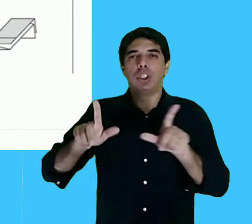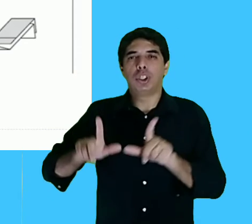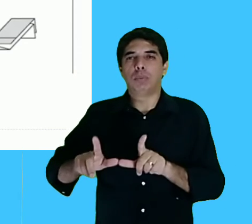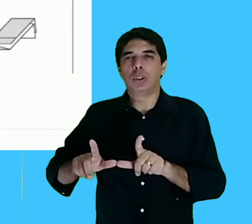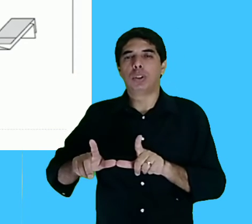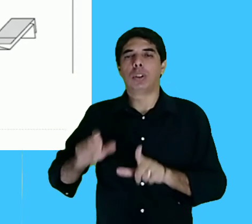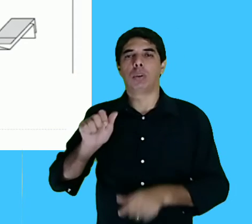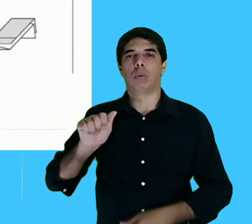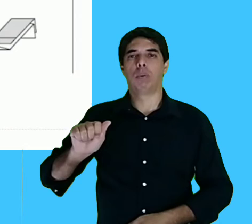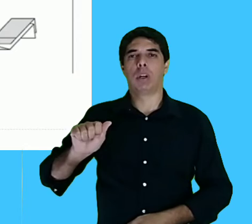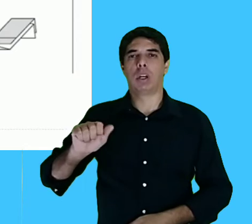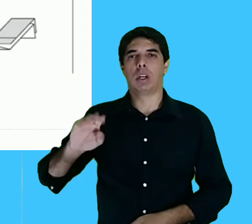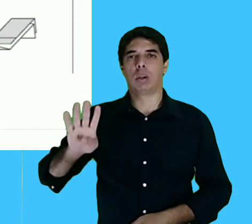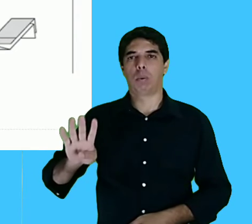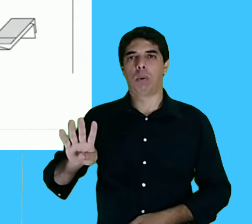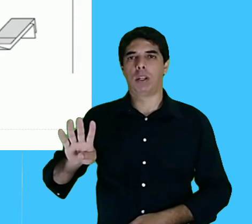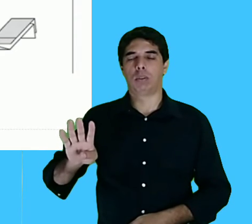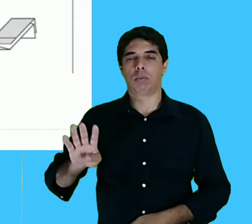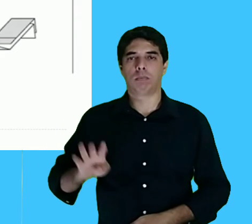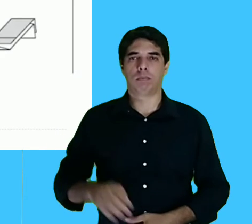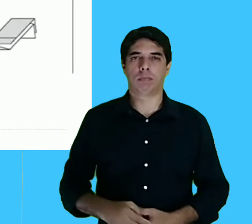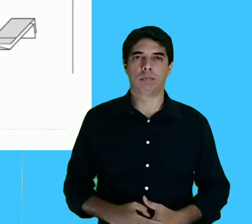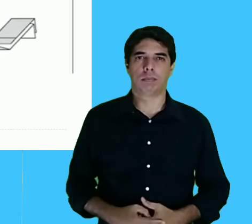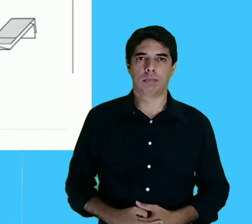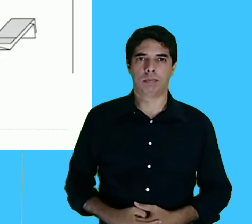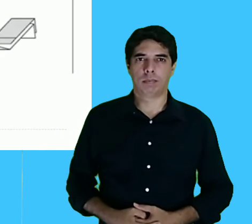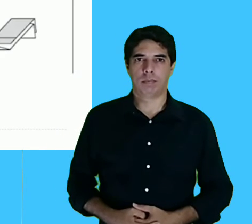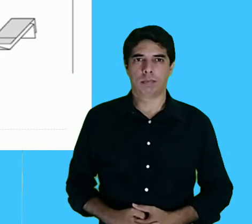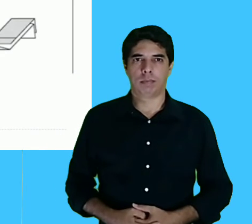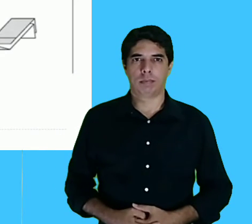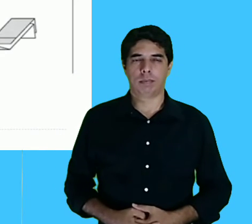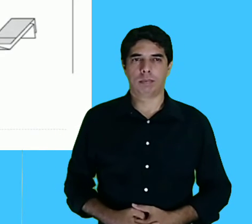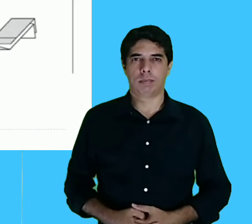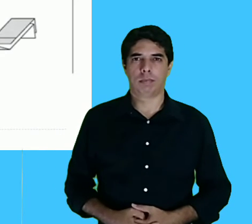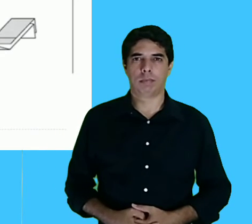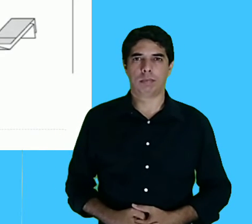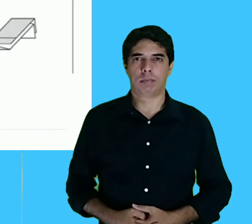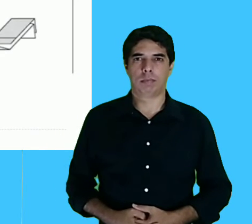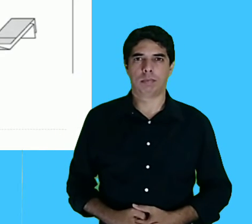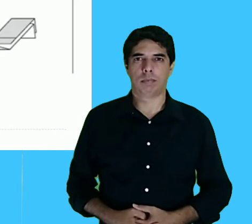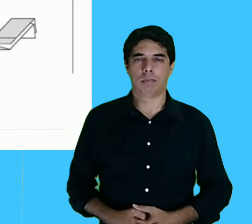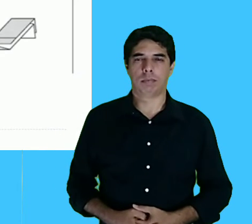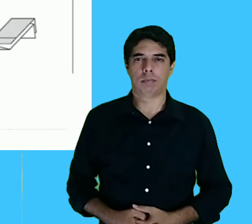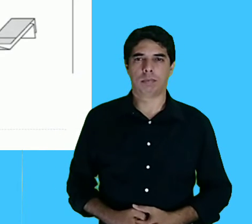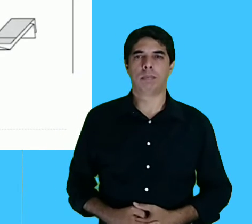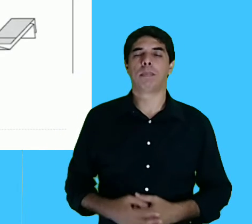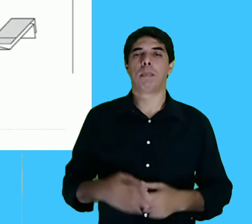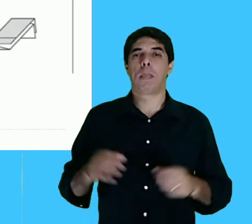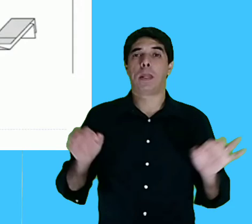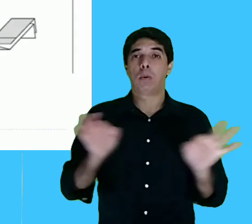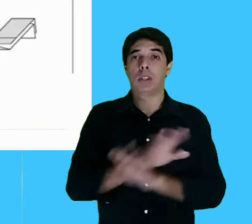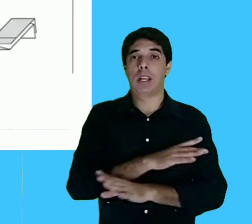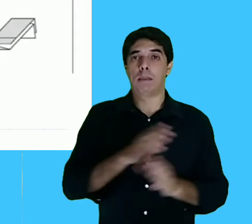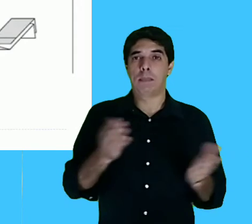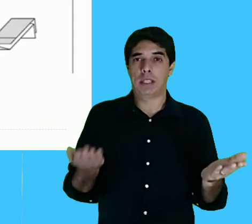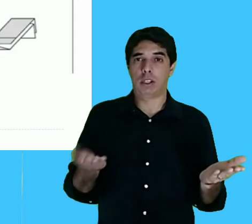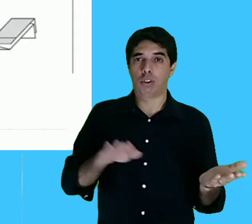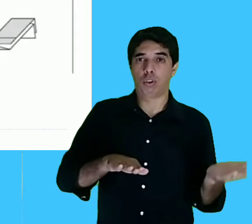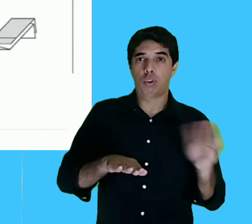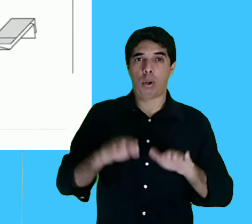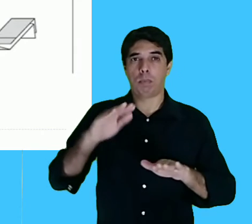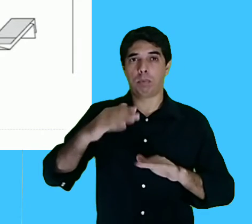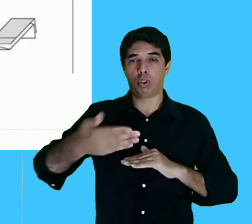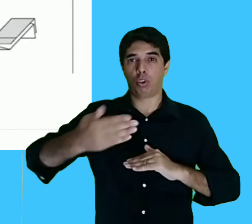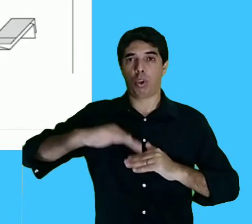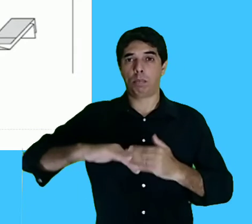folhas são dobradas de forma que fiquem com o mesmo tamanho da folha A4. E que, após o dobramento, a legenda do